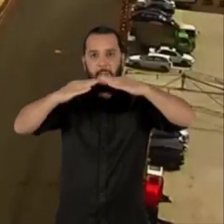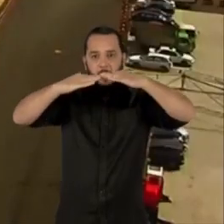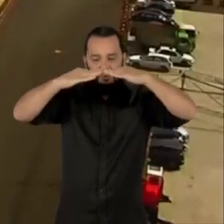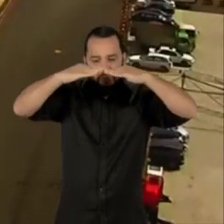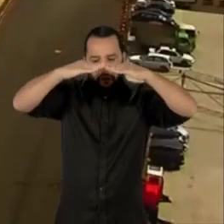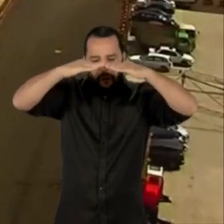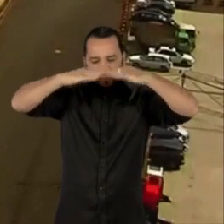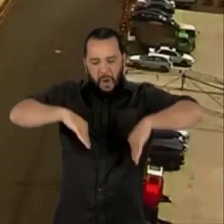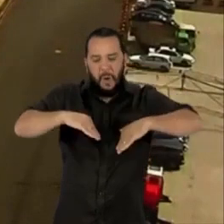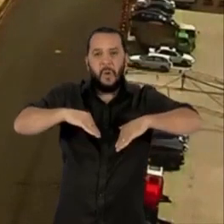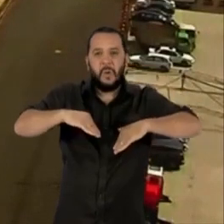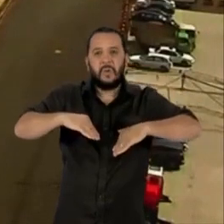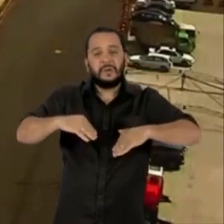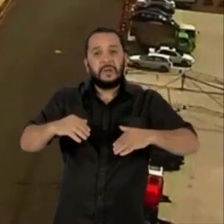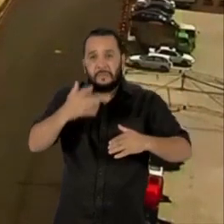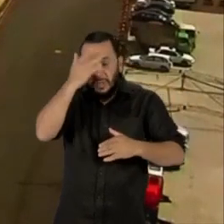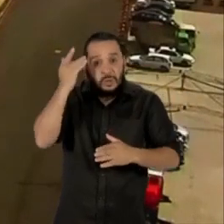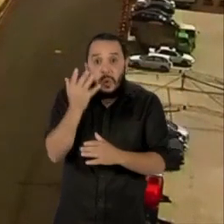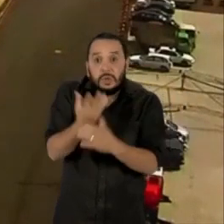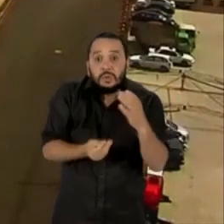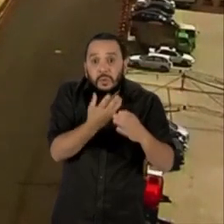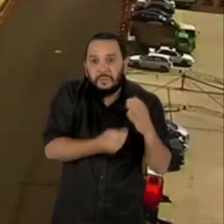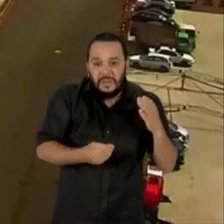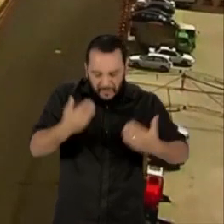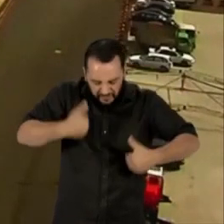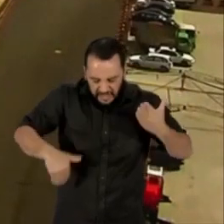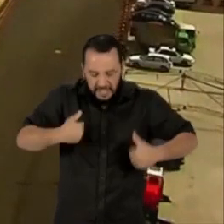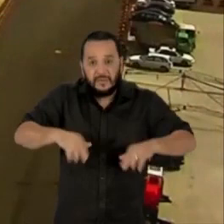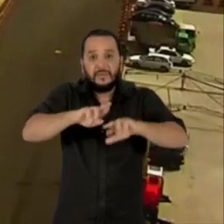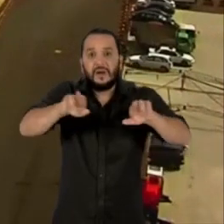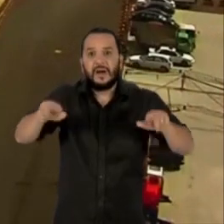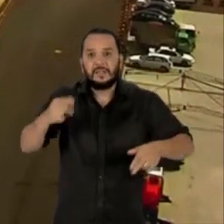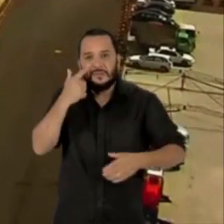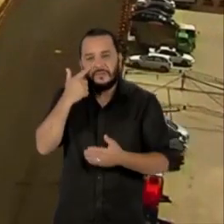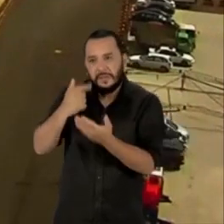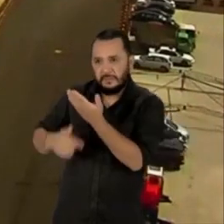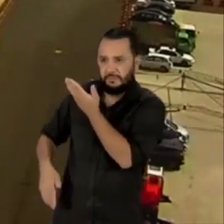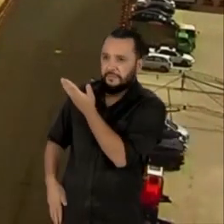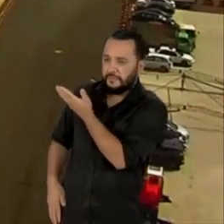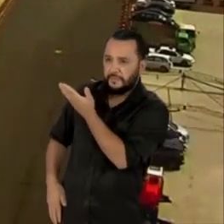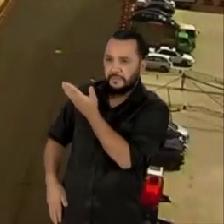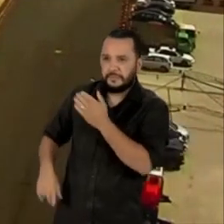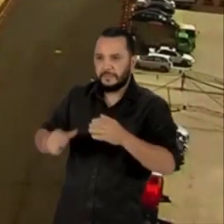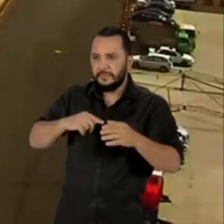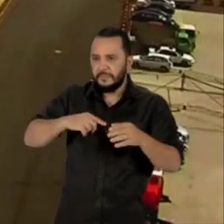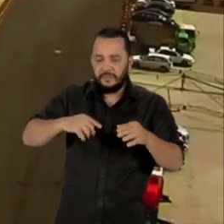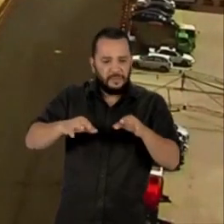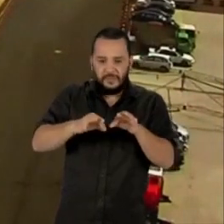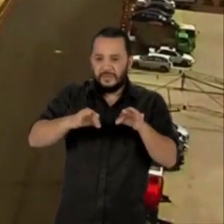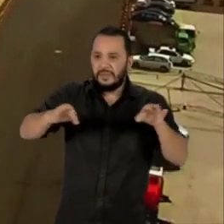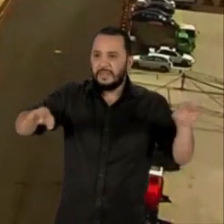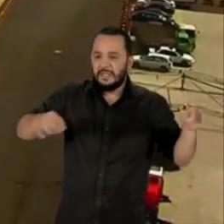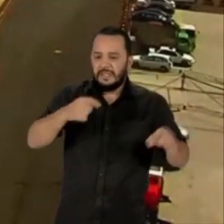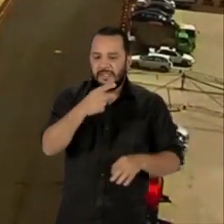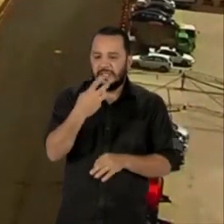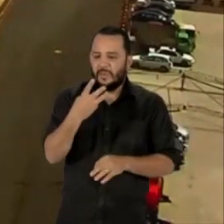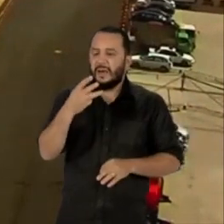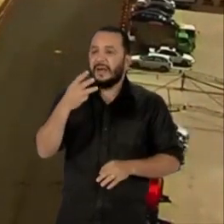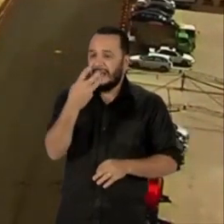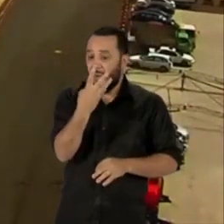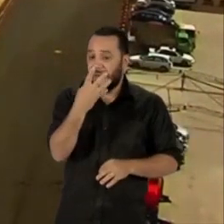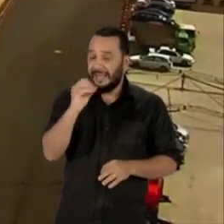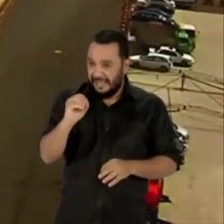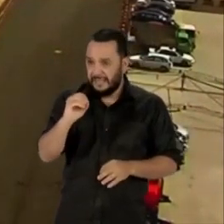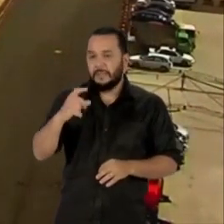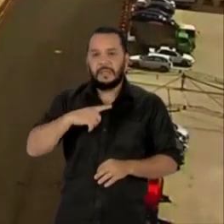as câmeras de segurança registraram o momento do colapso da ponte de 140 metros de comprimento em não pagar o